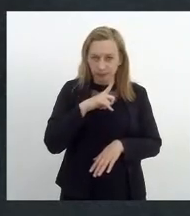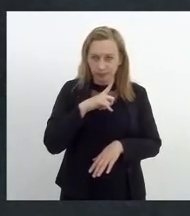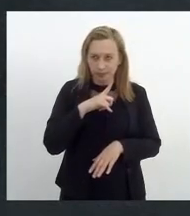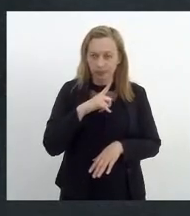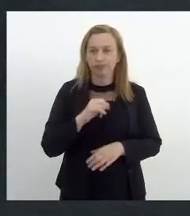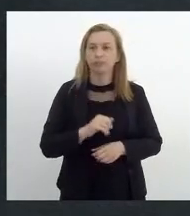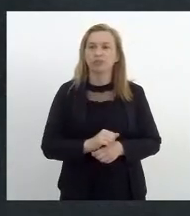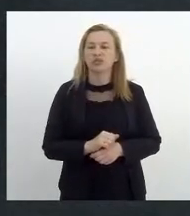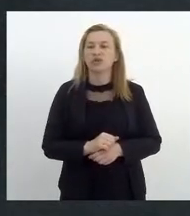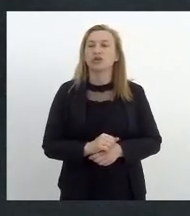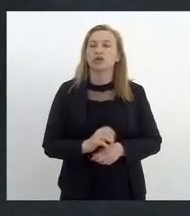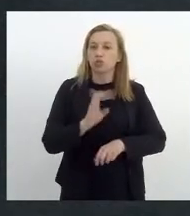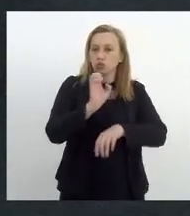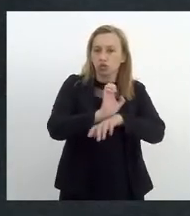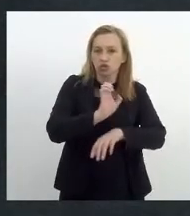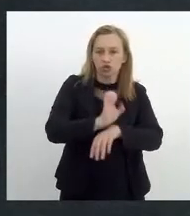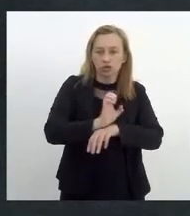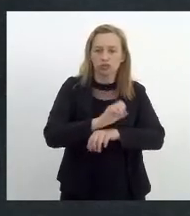recai no Estado